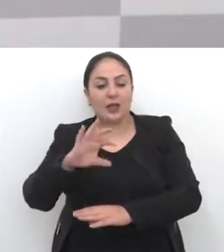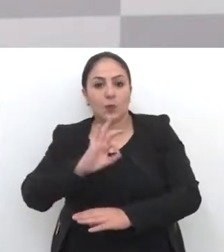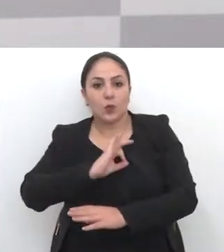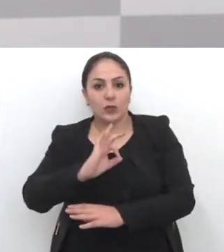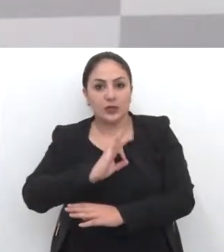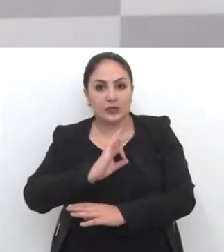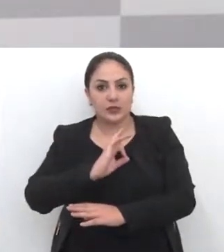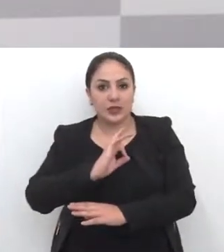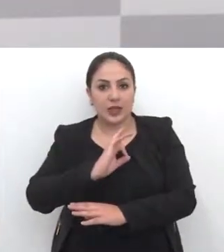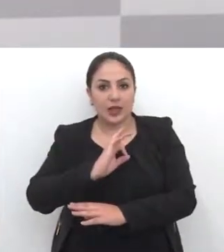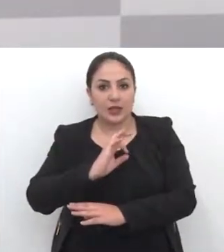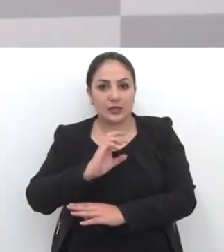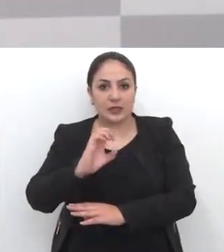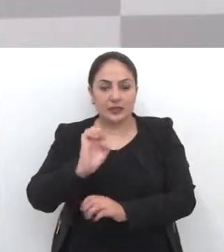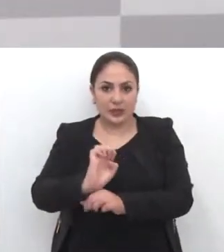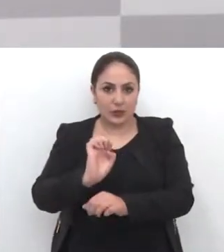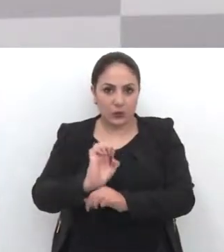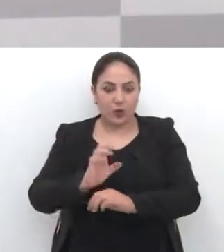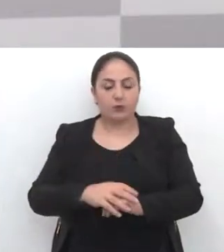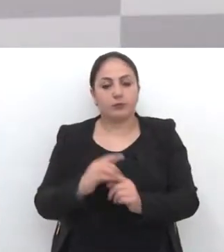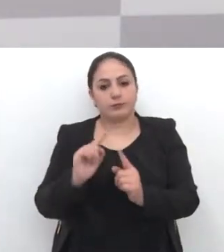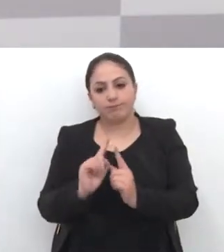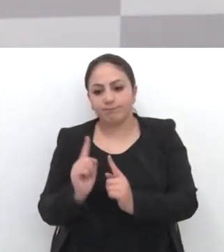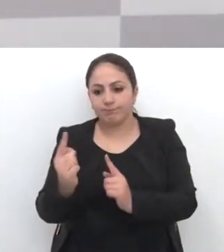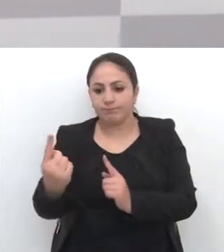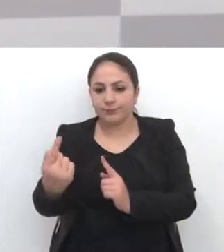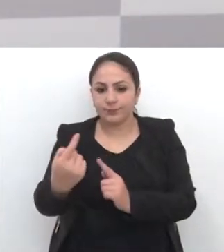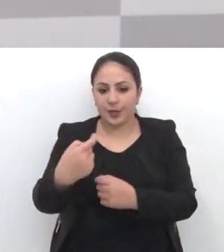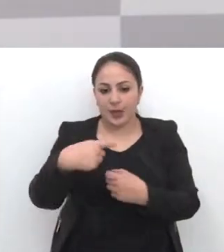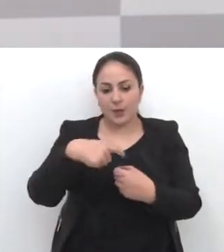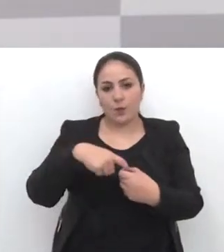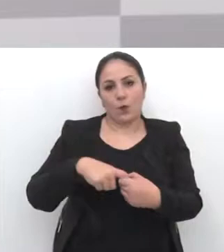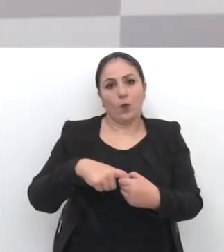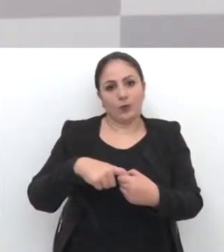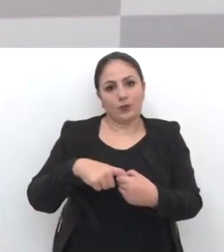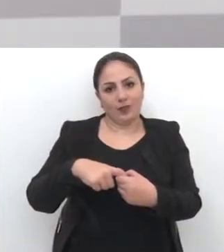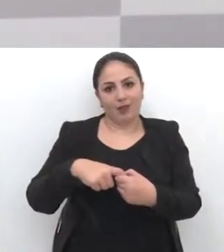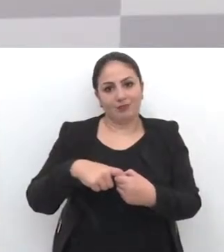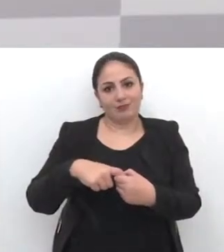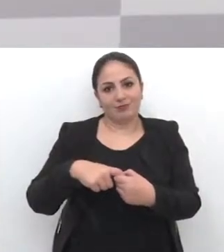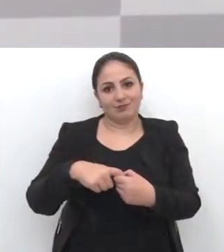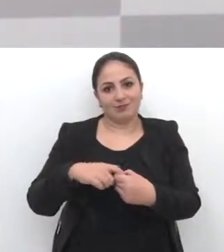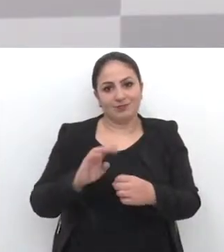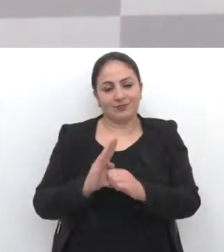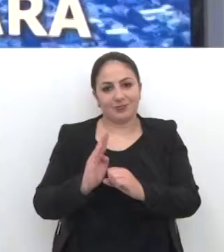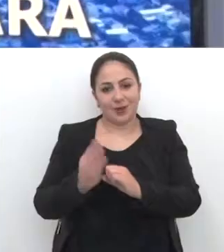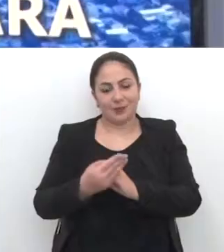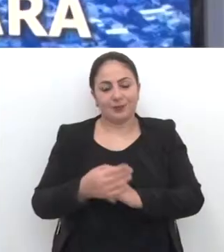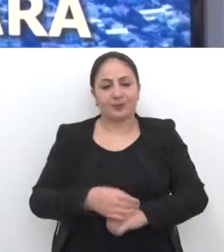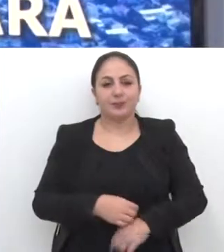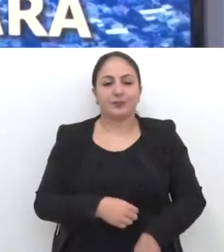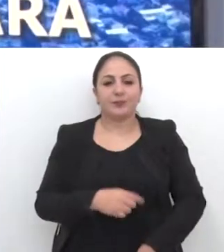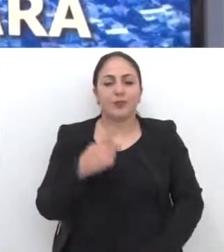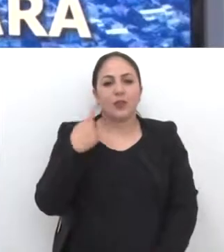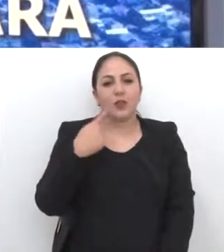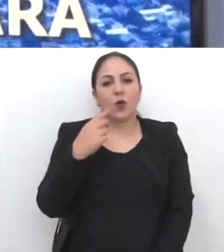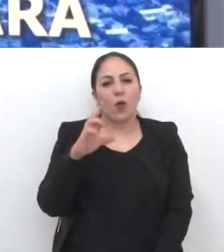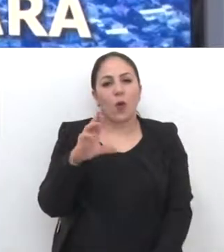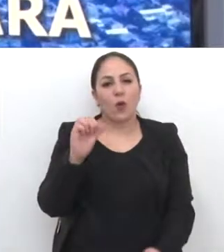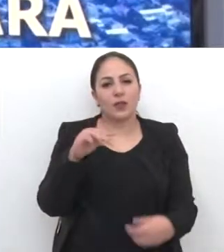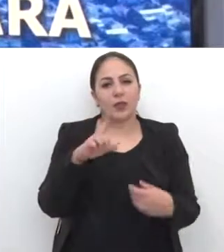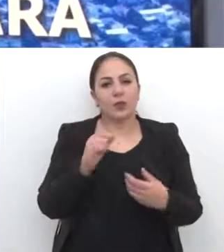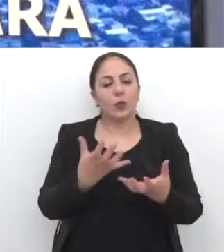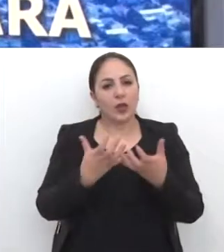a Polícia Rodoviária Estadual, fazer o contorno e retornar pela via da direita ao bairro. Ronaldo Rosa